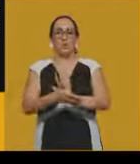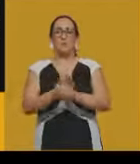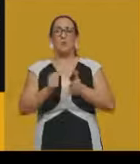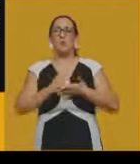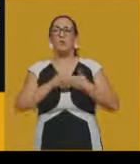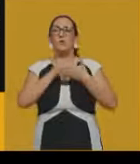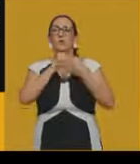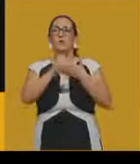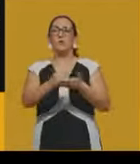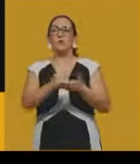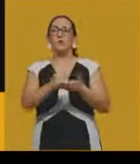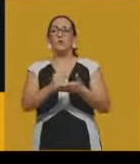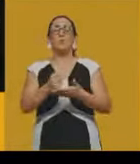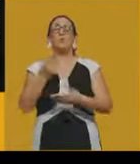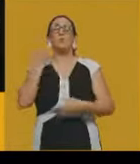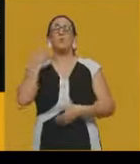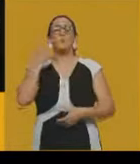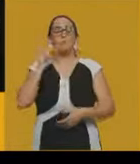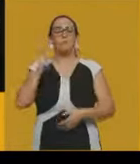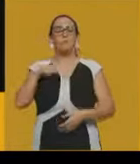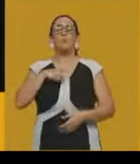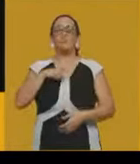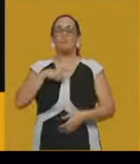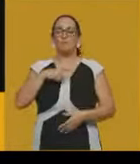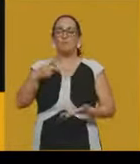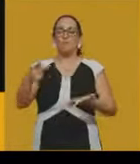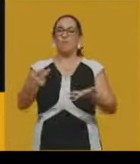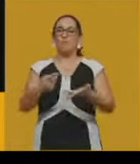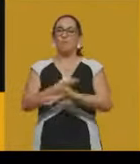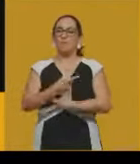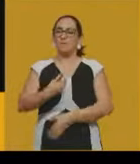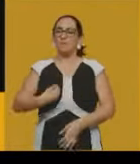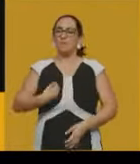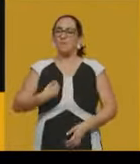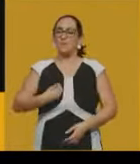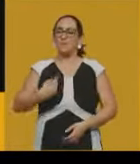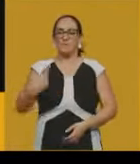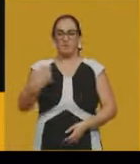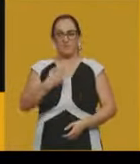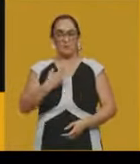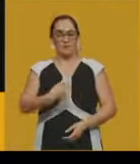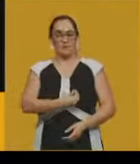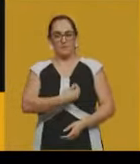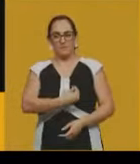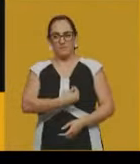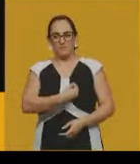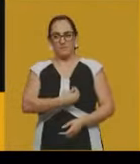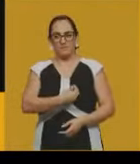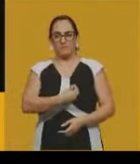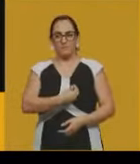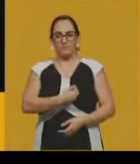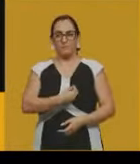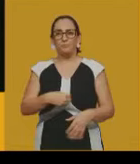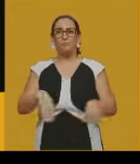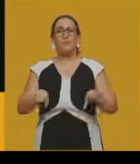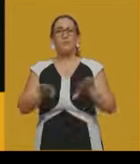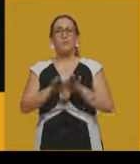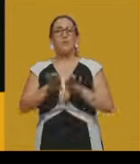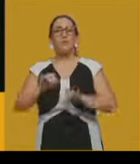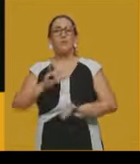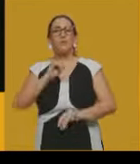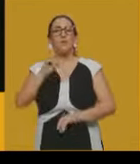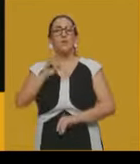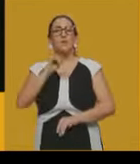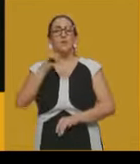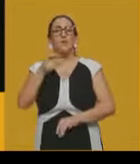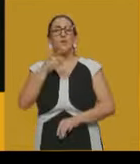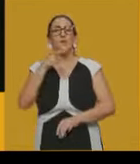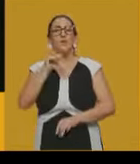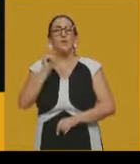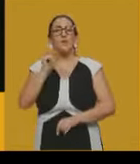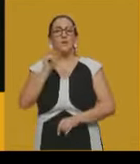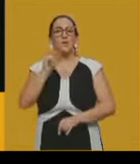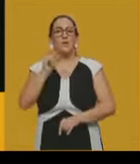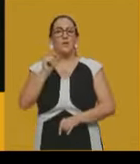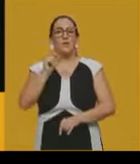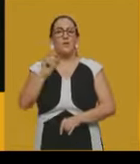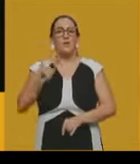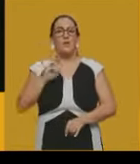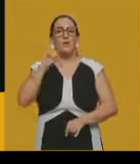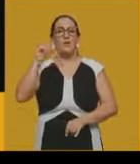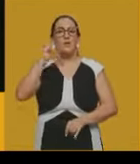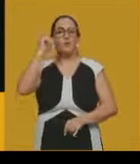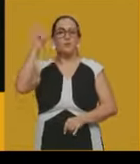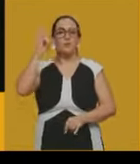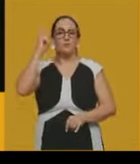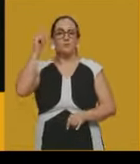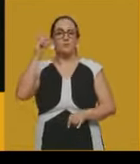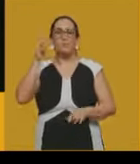aí esteja mais presente na nossa vida, né? A gente fala aí também que é muito importante tratar desse racismo estrutural, né? Que quando a